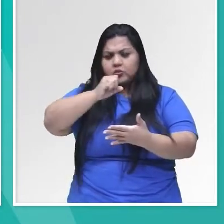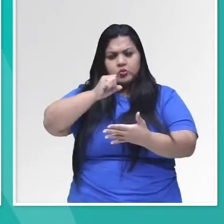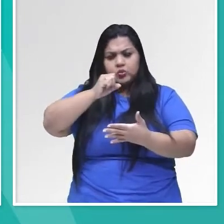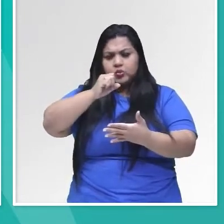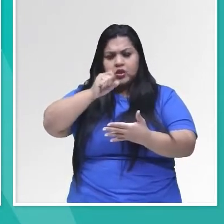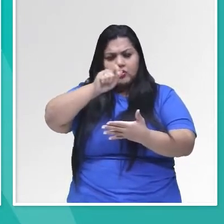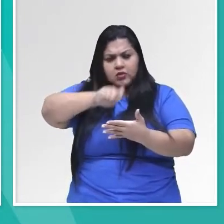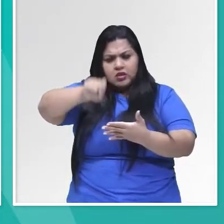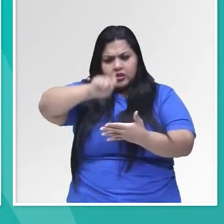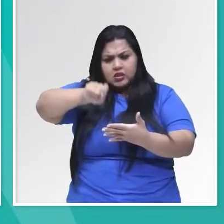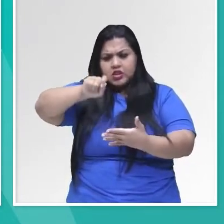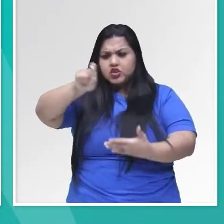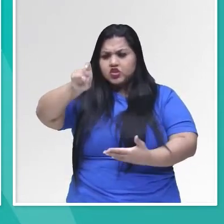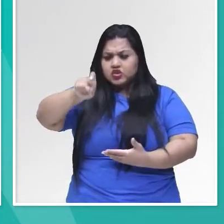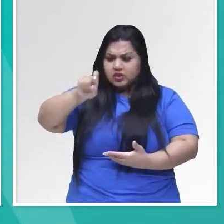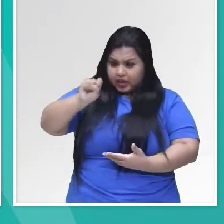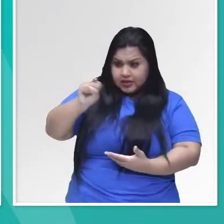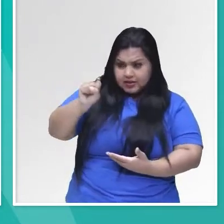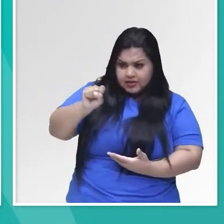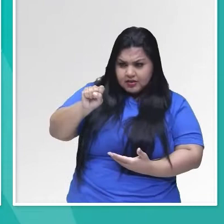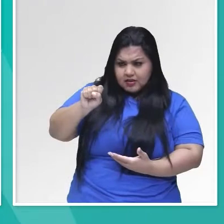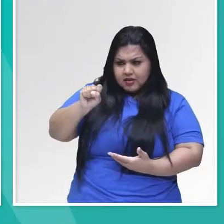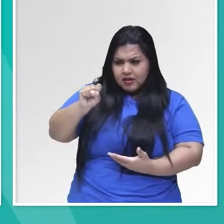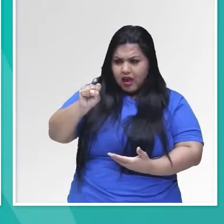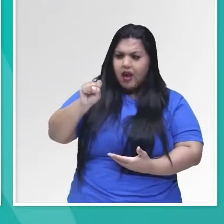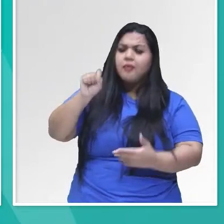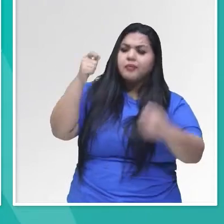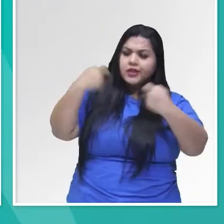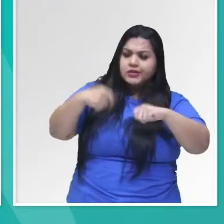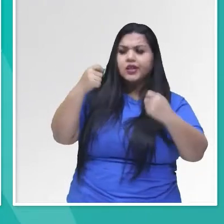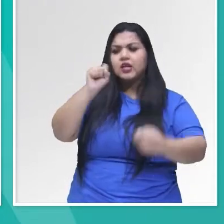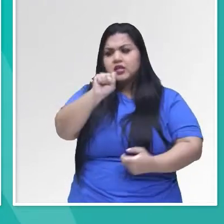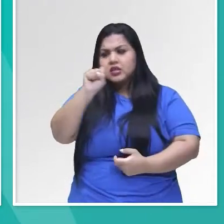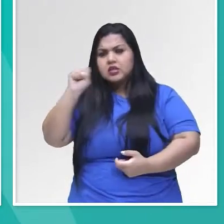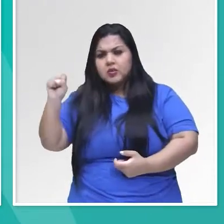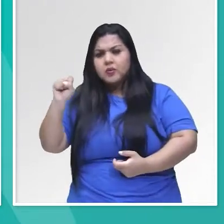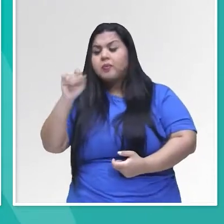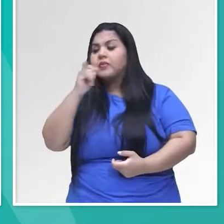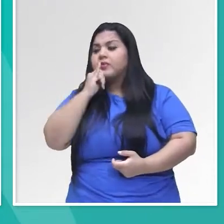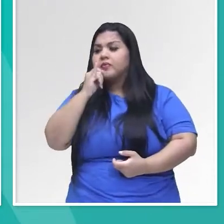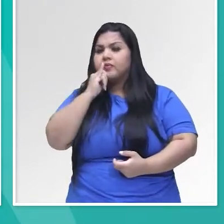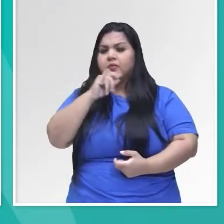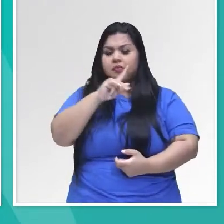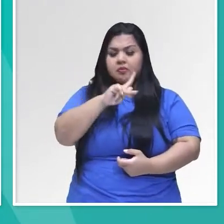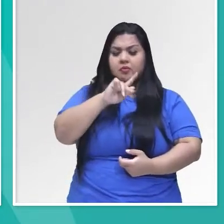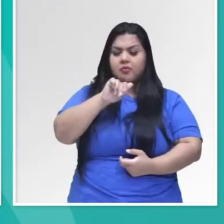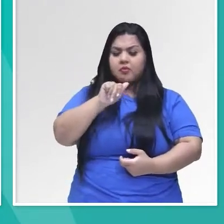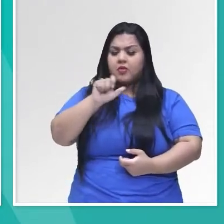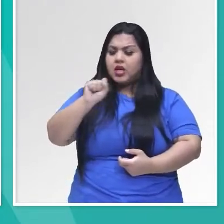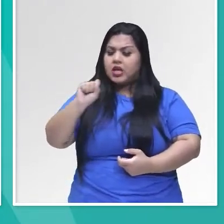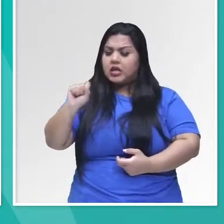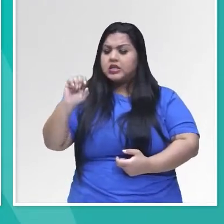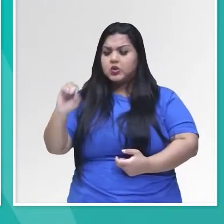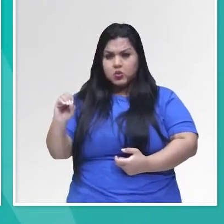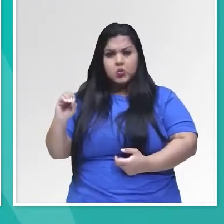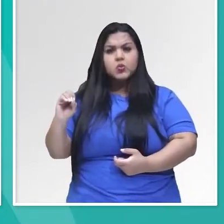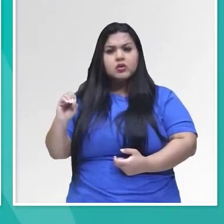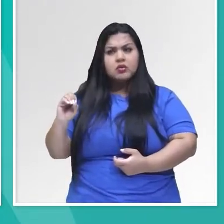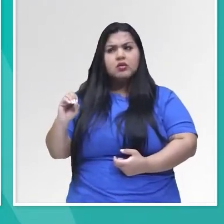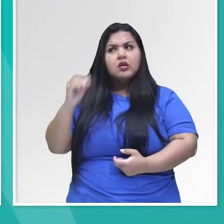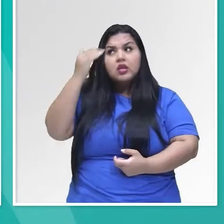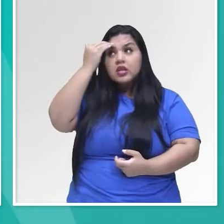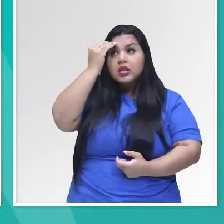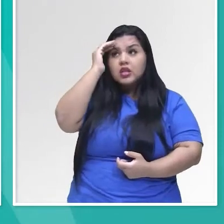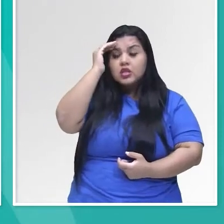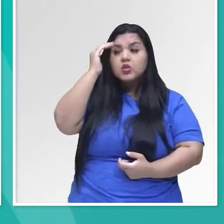só com S quando deveria ter dois? Por exemplo, a palavra passo. A criança sendo alfabetizada entende que